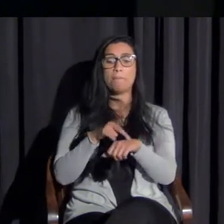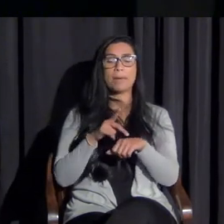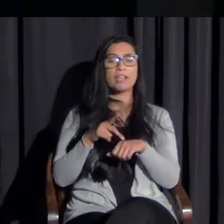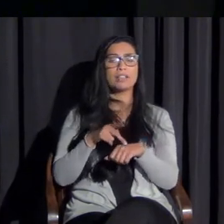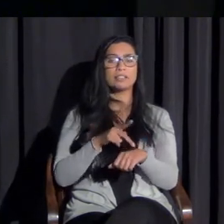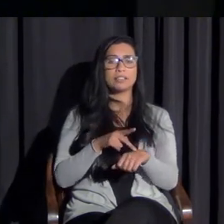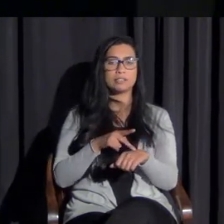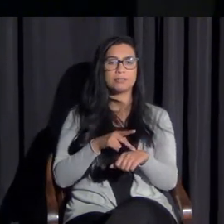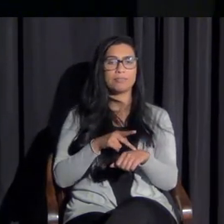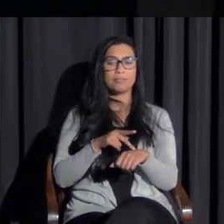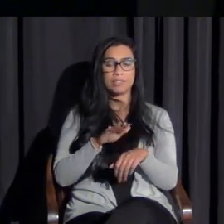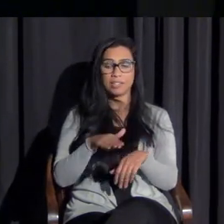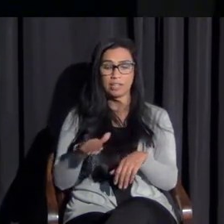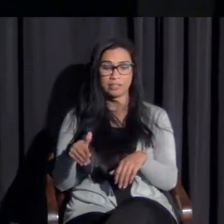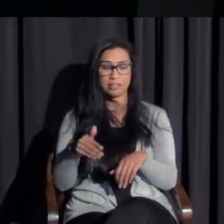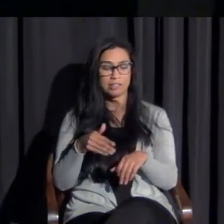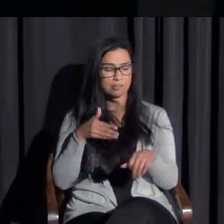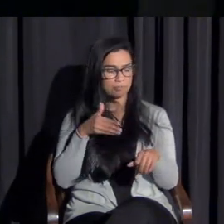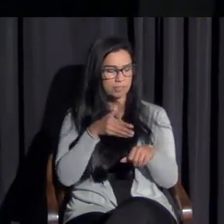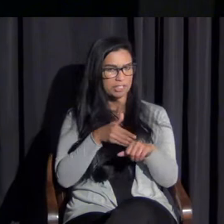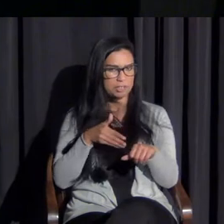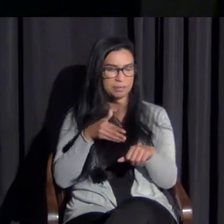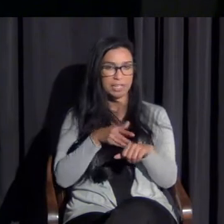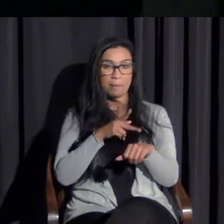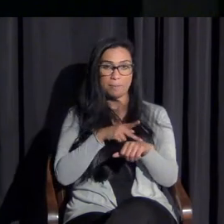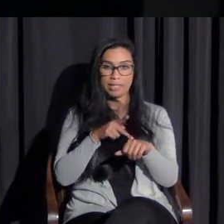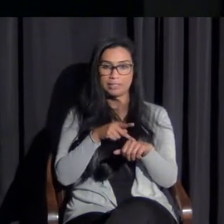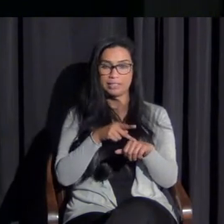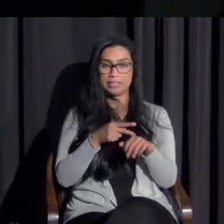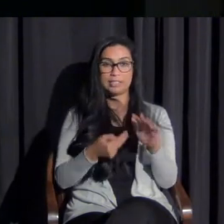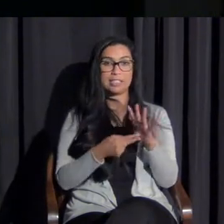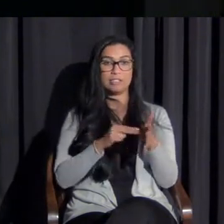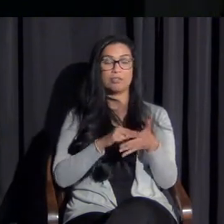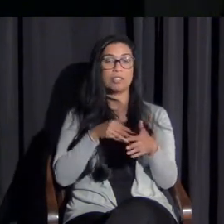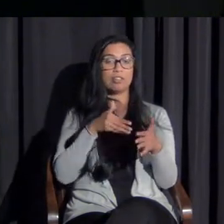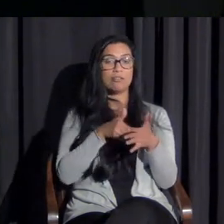né, como elas vão